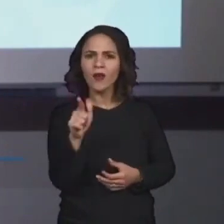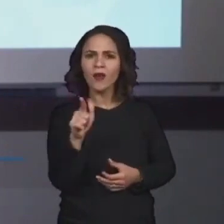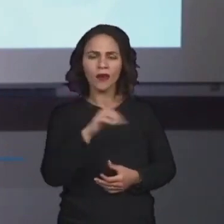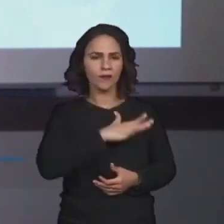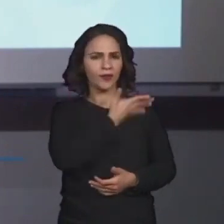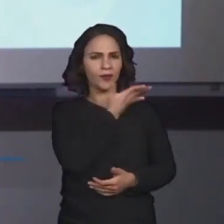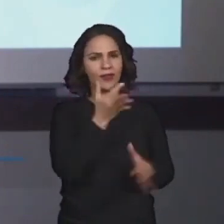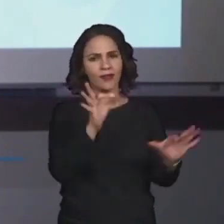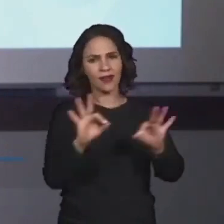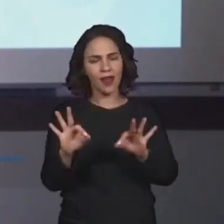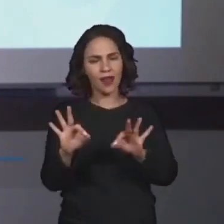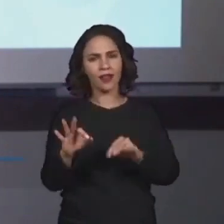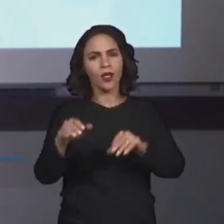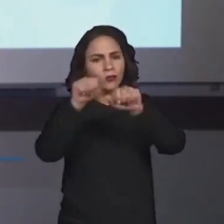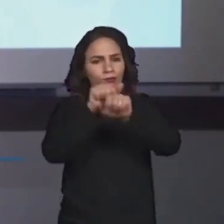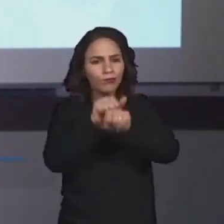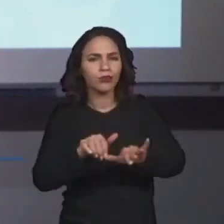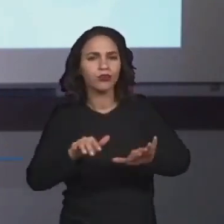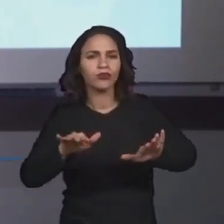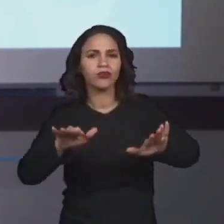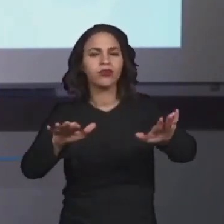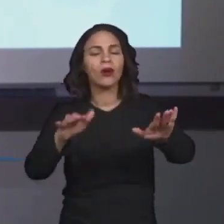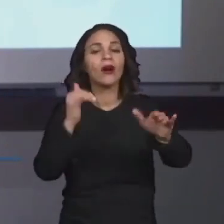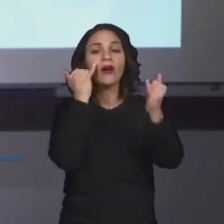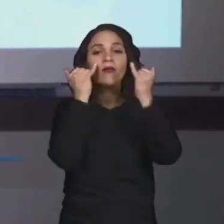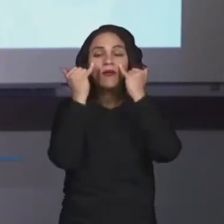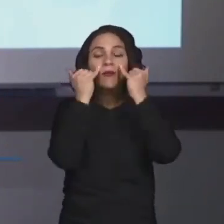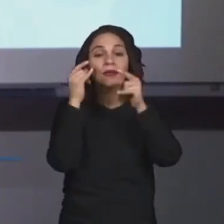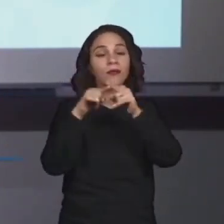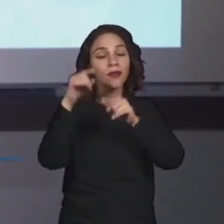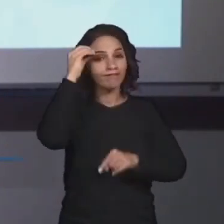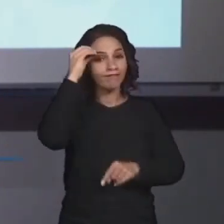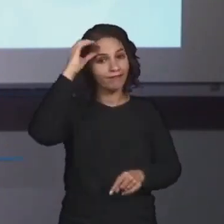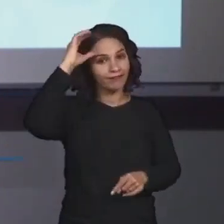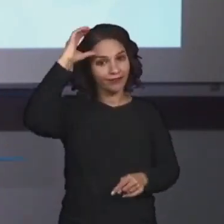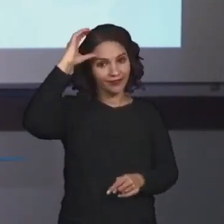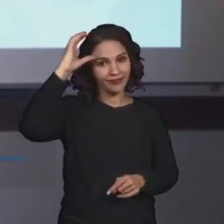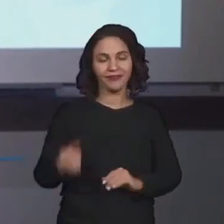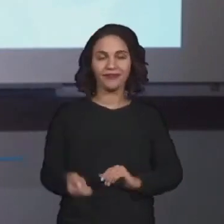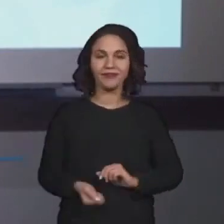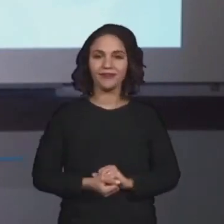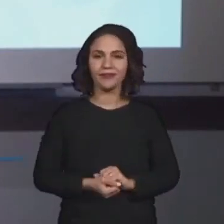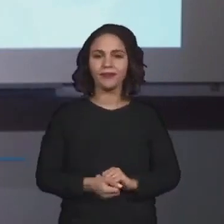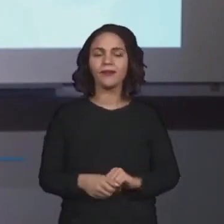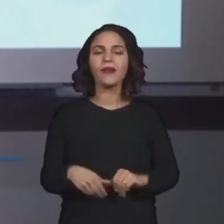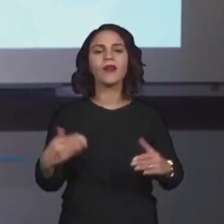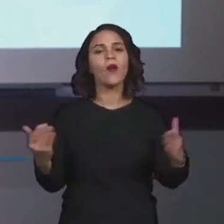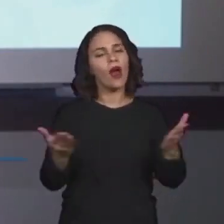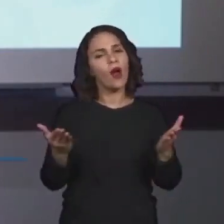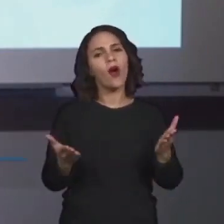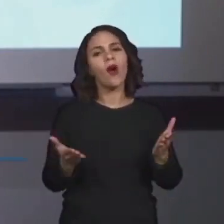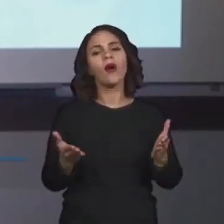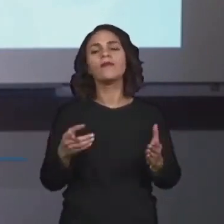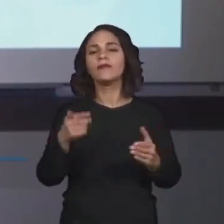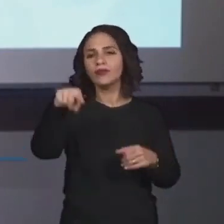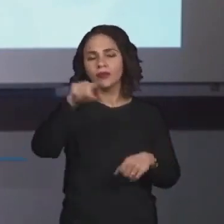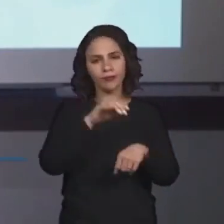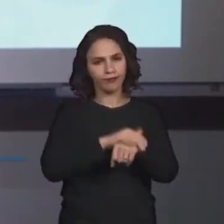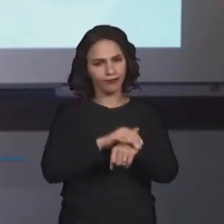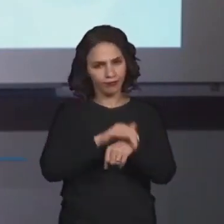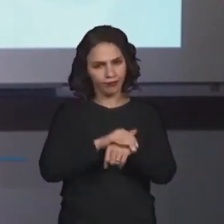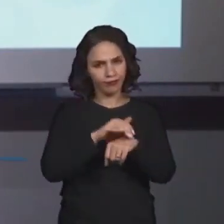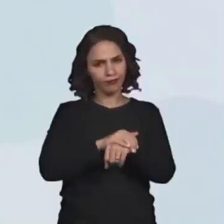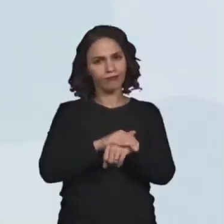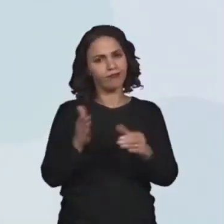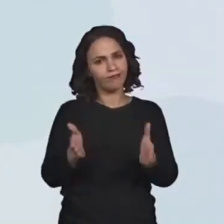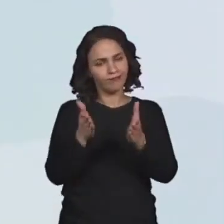preconceito, viralizando a informação e o conhecimento. Eu vou dar um tempinho para vocês e daqui a pouco a gente